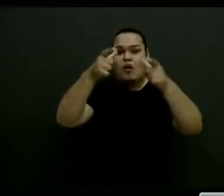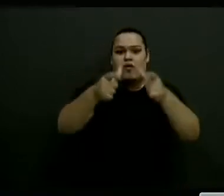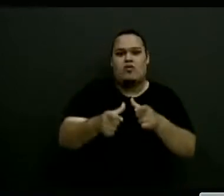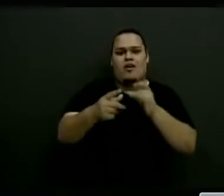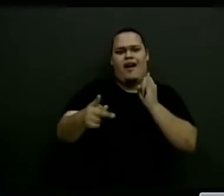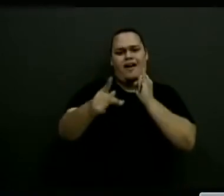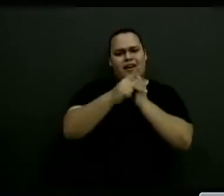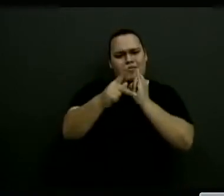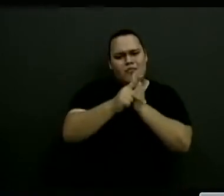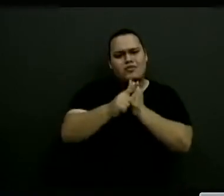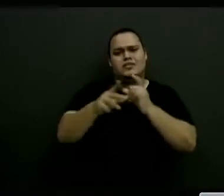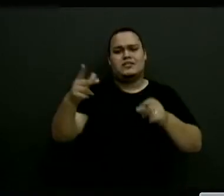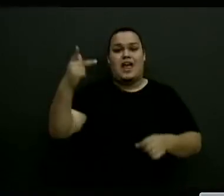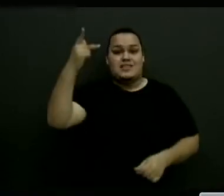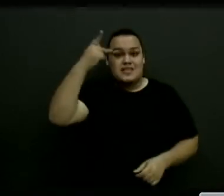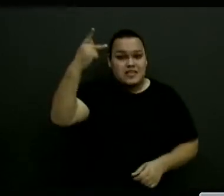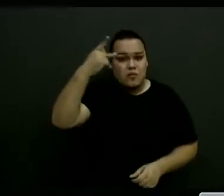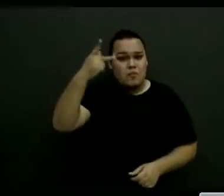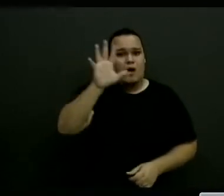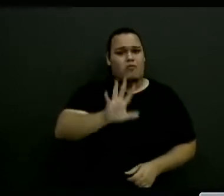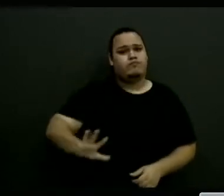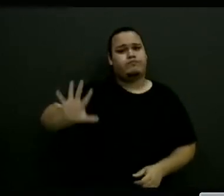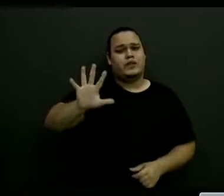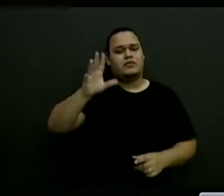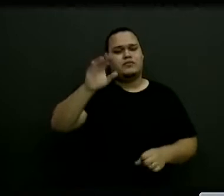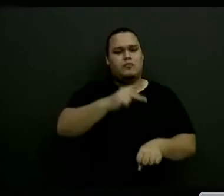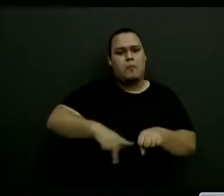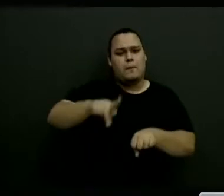e de todo o Brasil, para a glória de Deus.